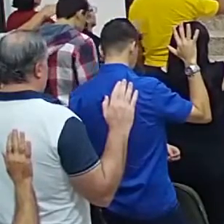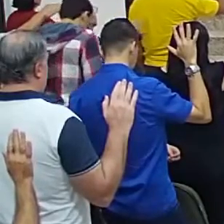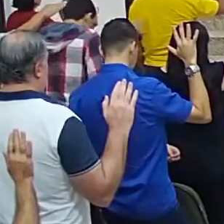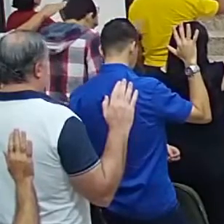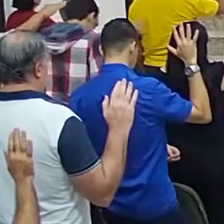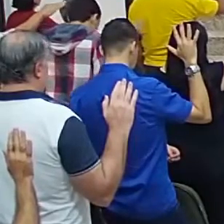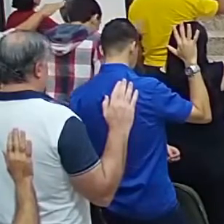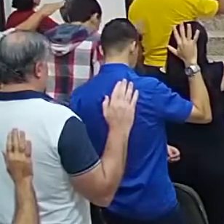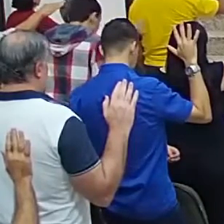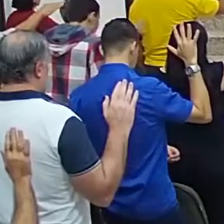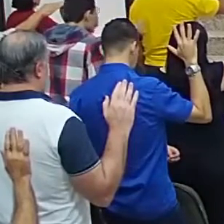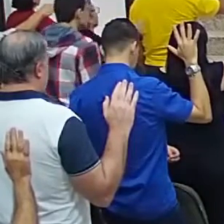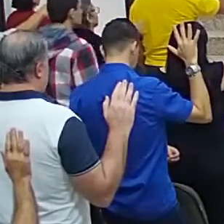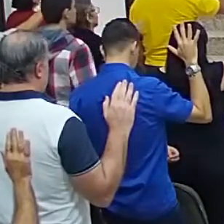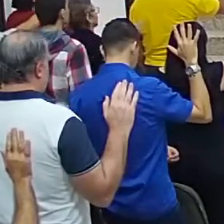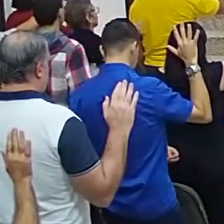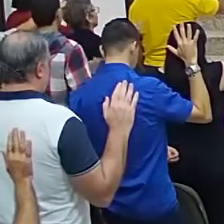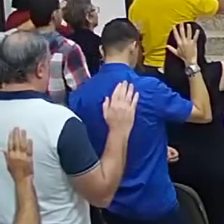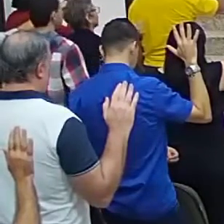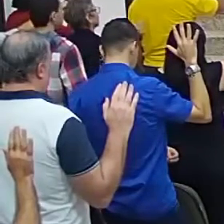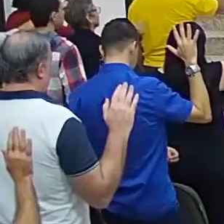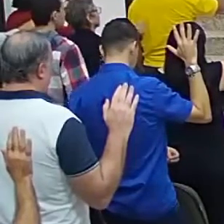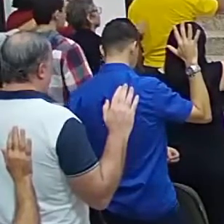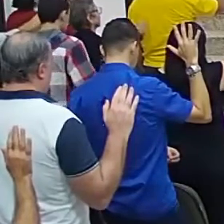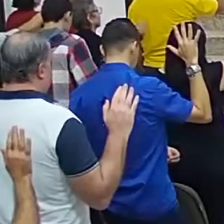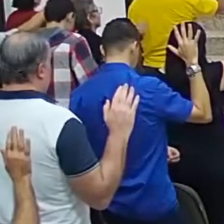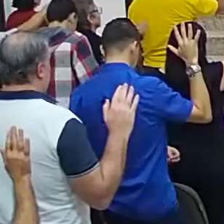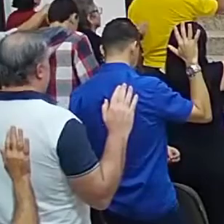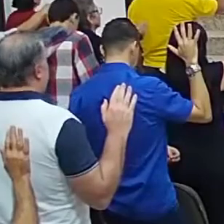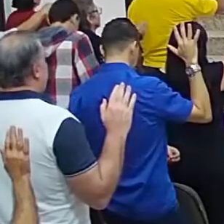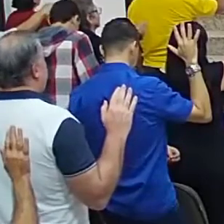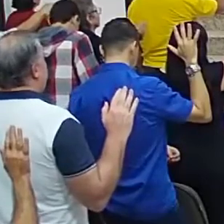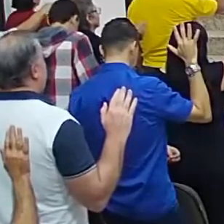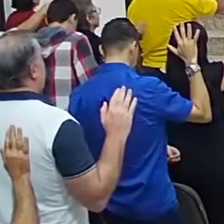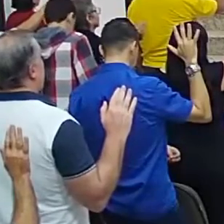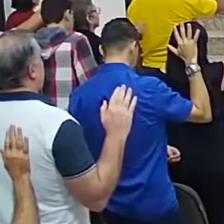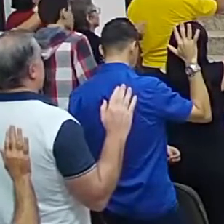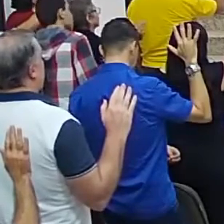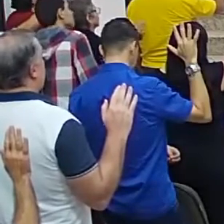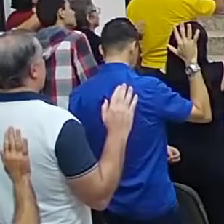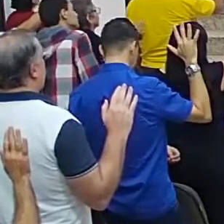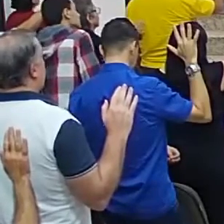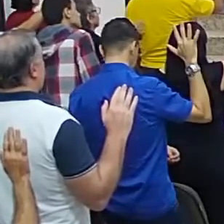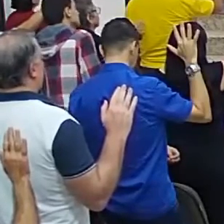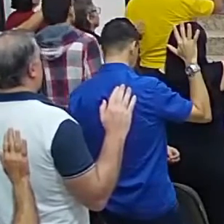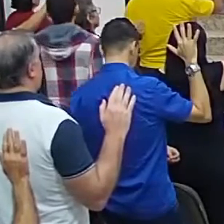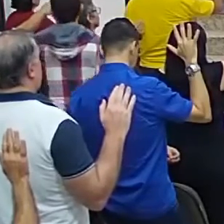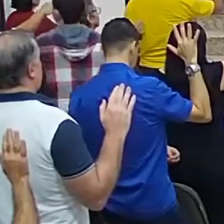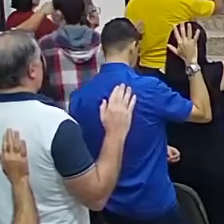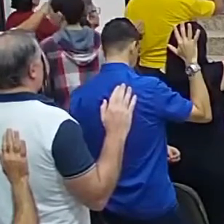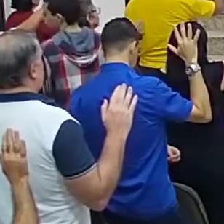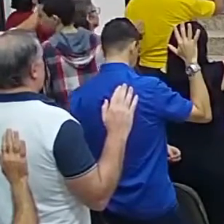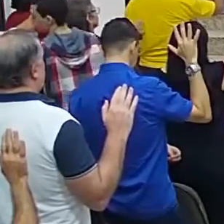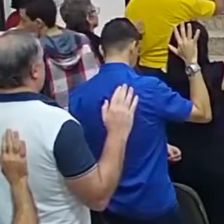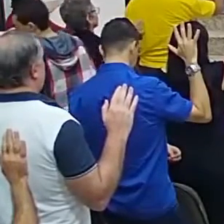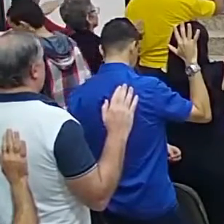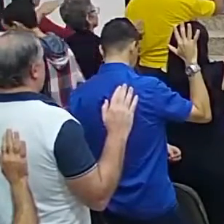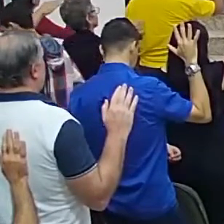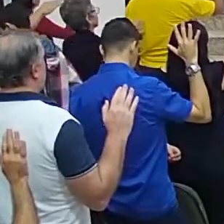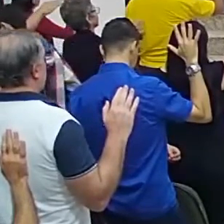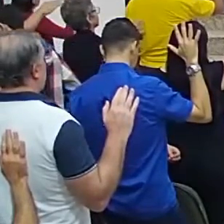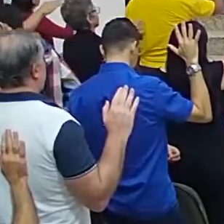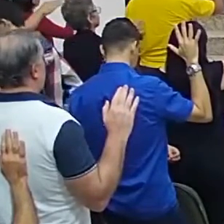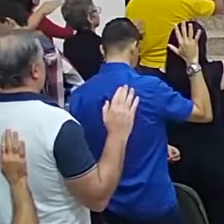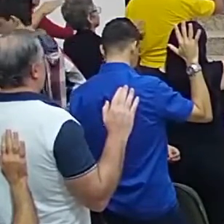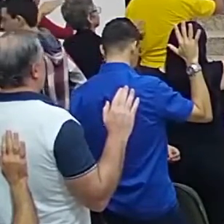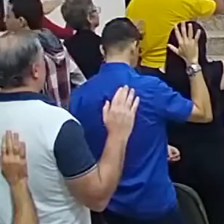que eles continuem conduzindo João Miguel no caminho do Senhor e João Miguel tem a saúde que João Miguel crença que João Miguel seja